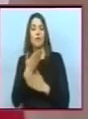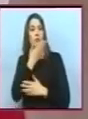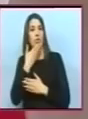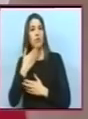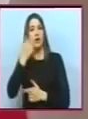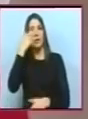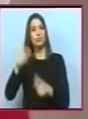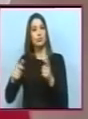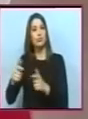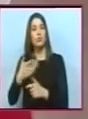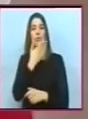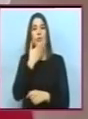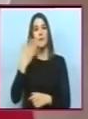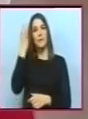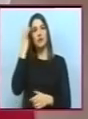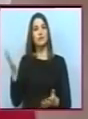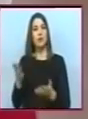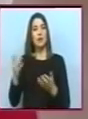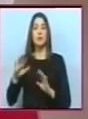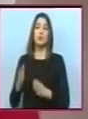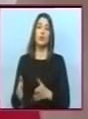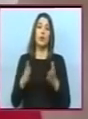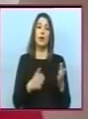a população, mas que também, de alguma forma,